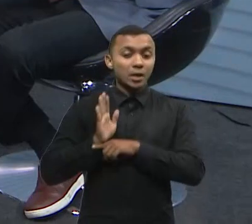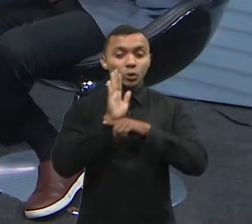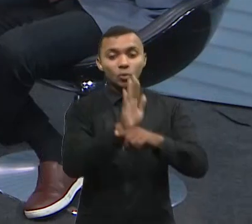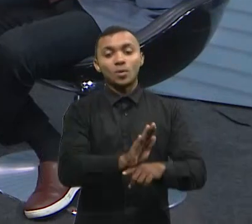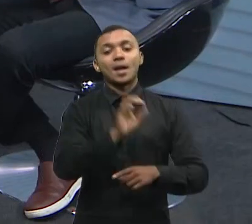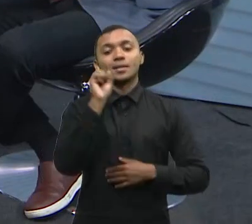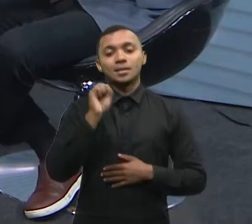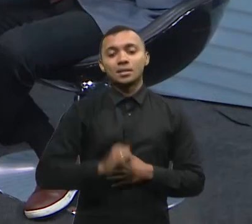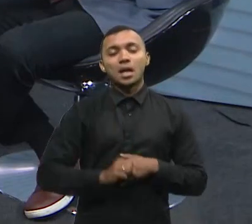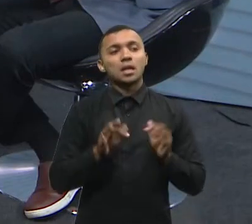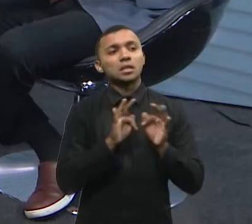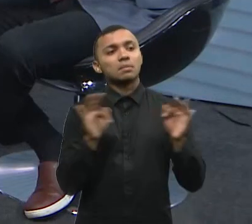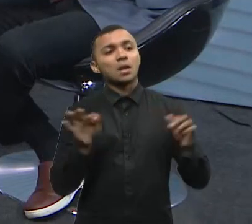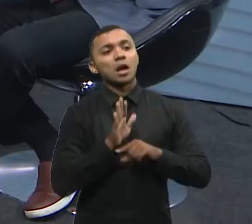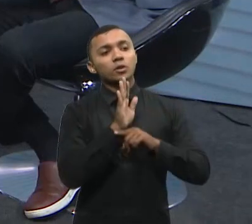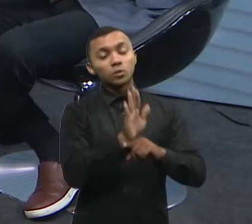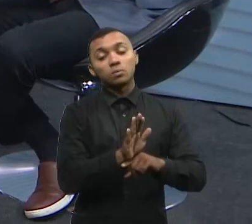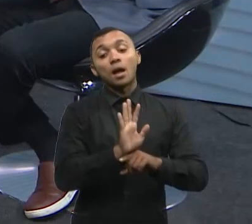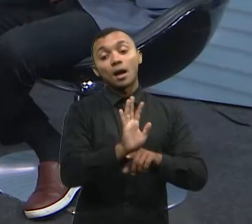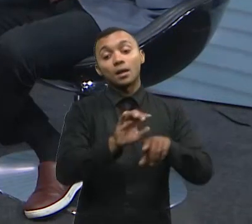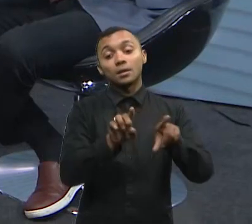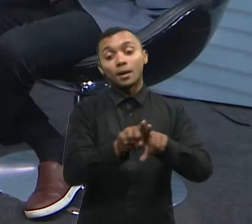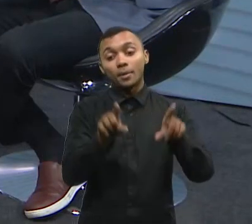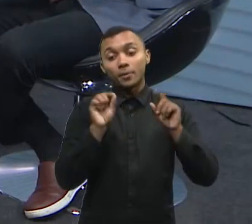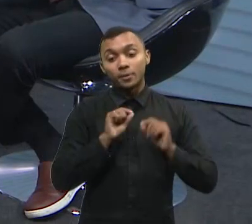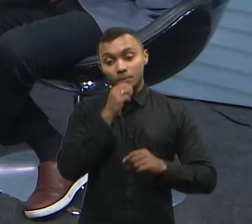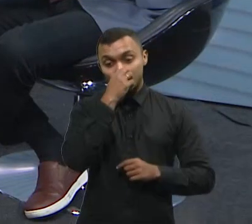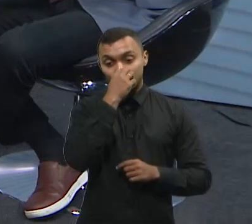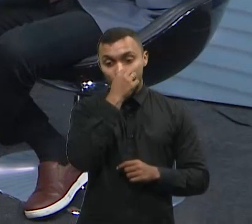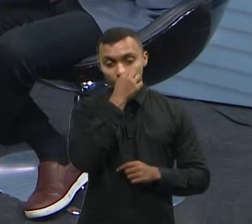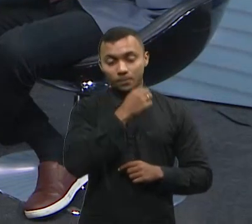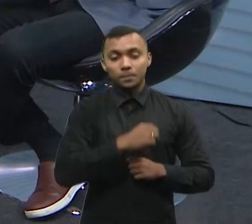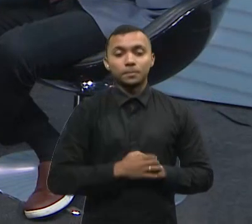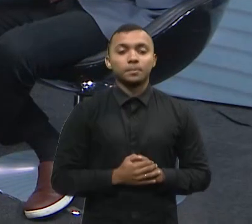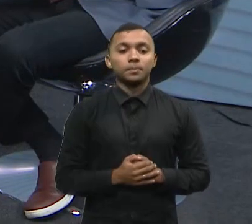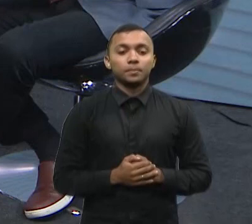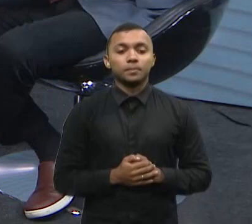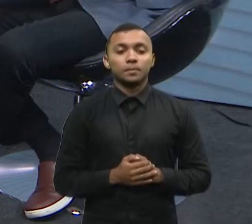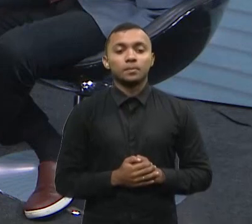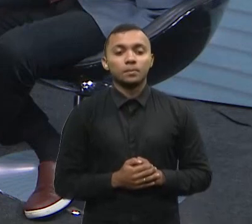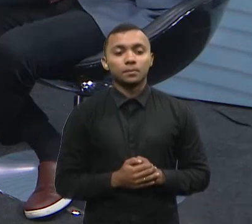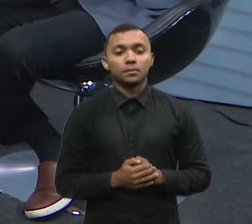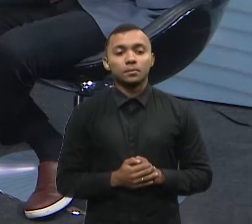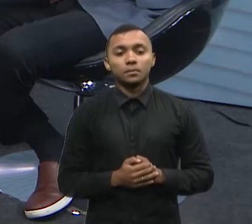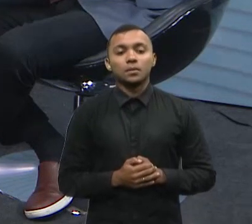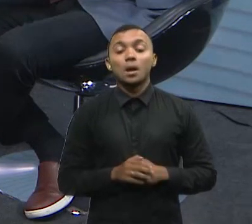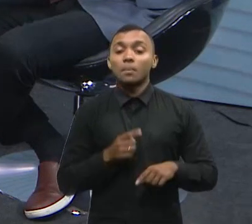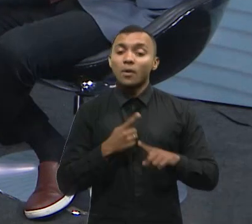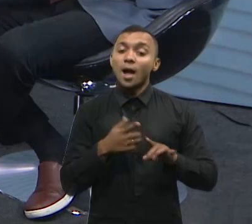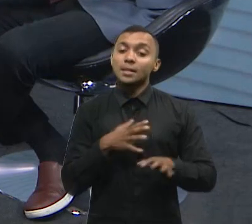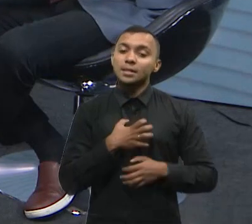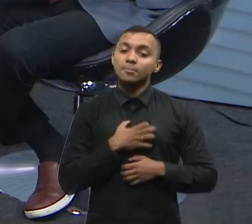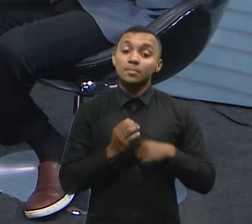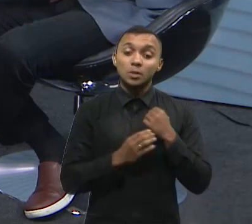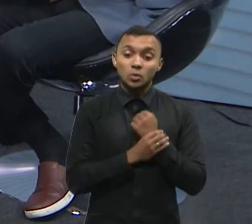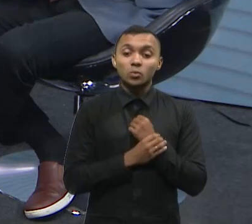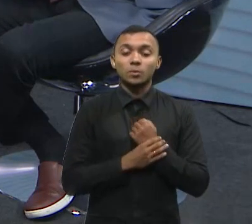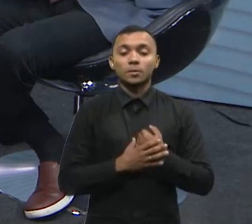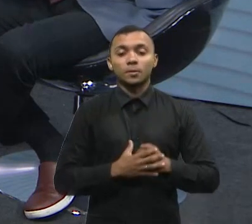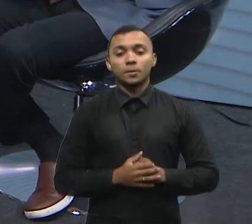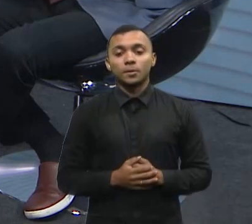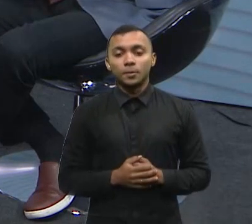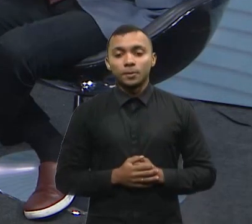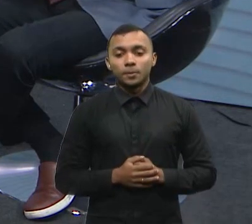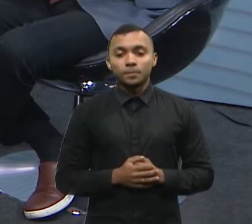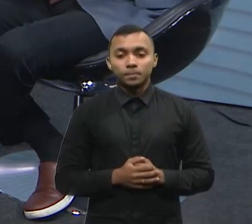não como ajuda, mas como eu também faço parte disso aqui, para a criança poder ter também, se sentir segura com o pai.